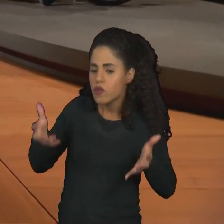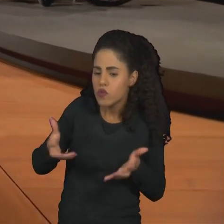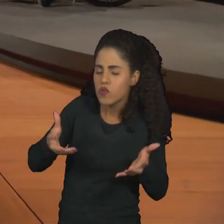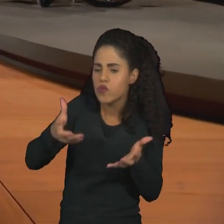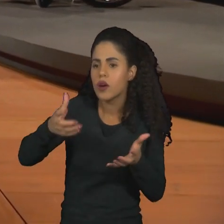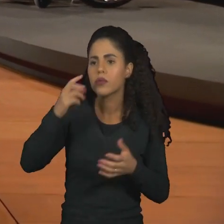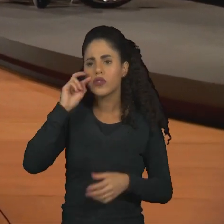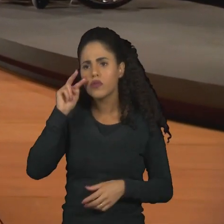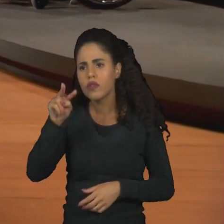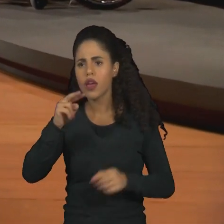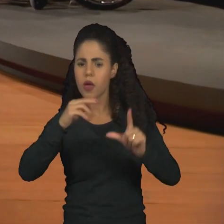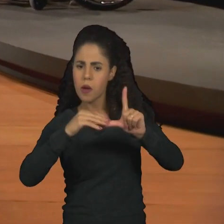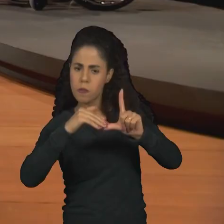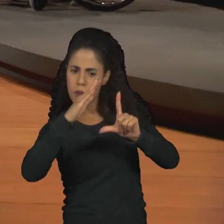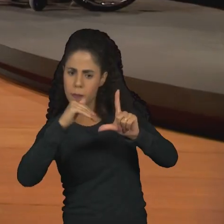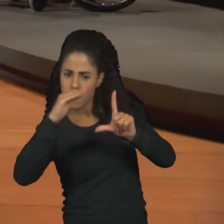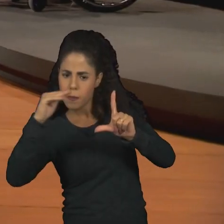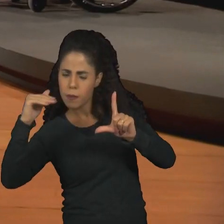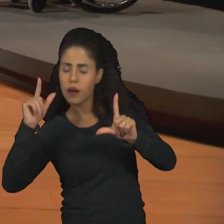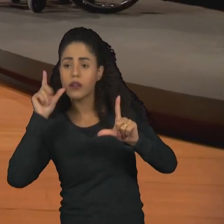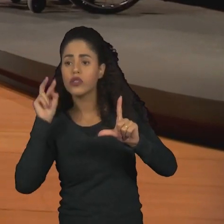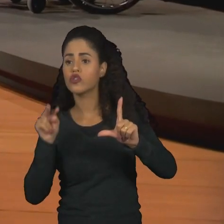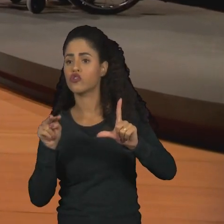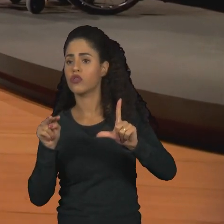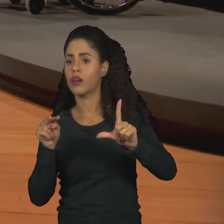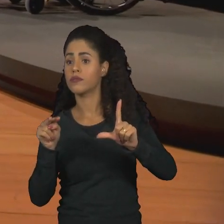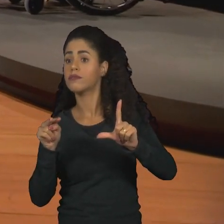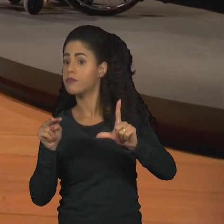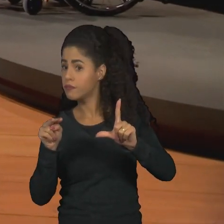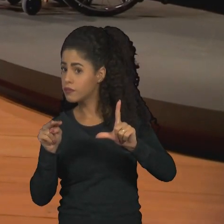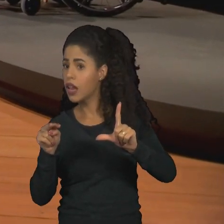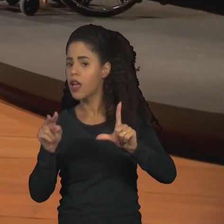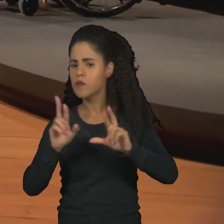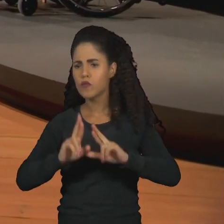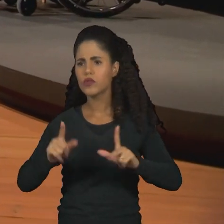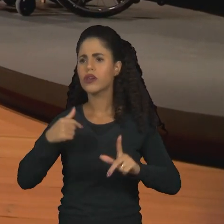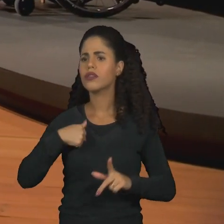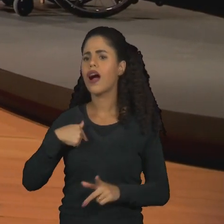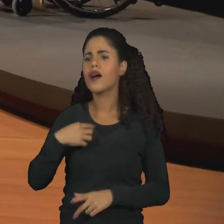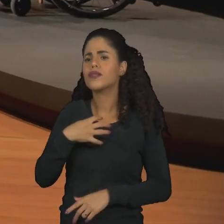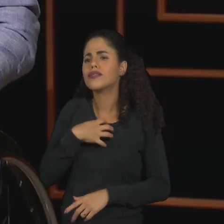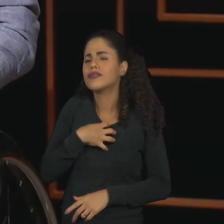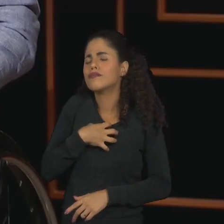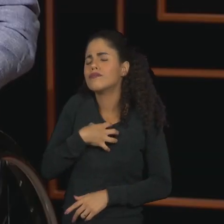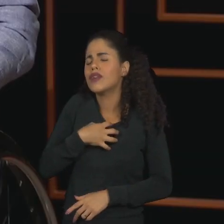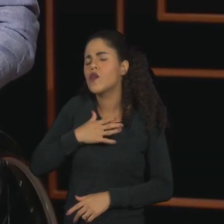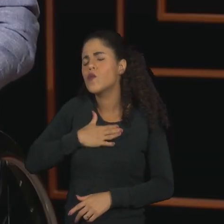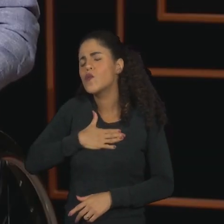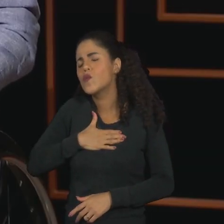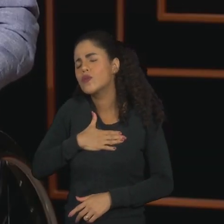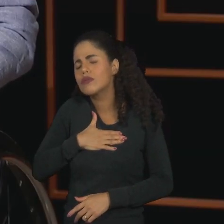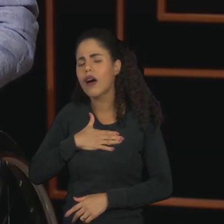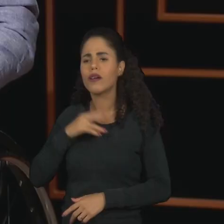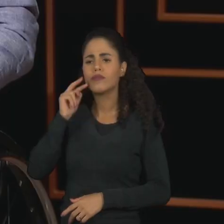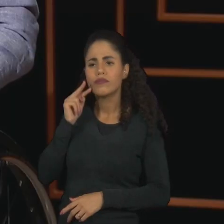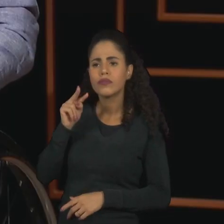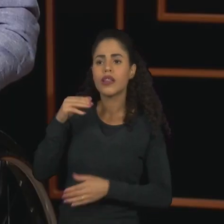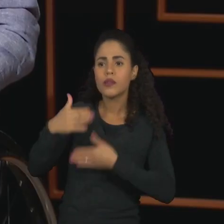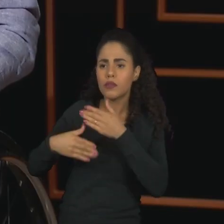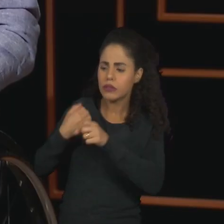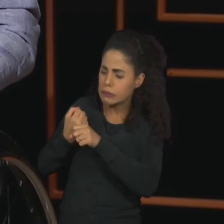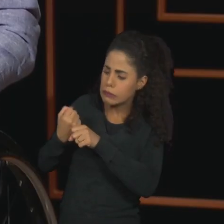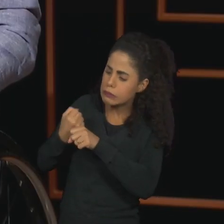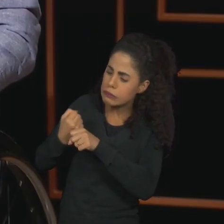motivador de mudança social. Era uma coisa romântica minha, que depois de alguns